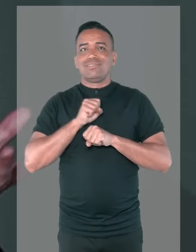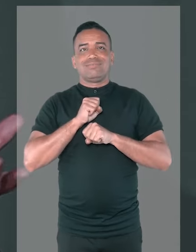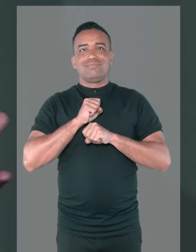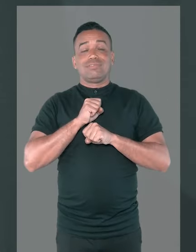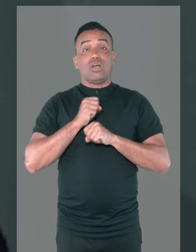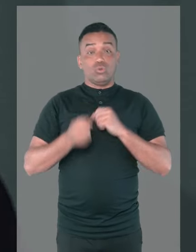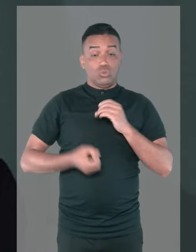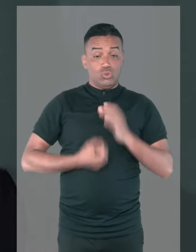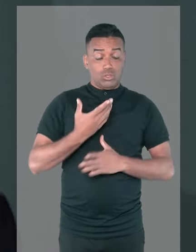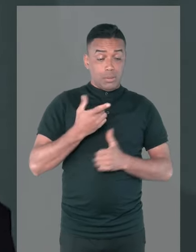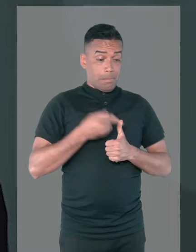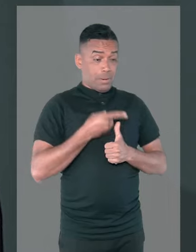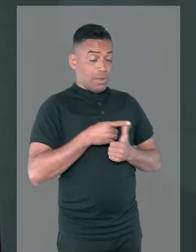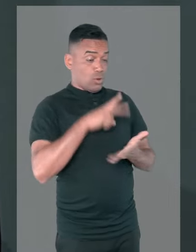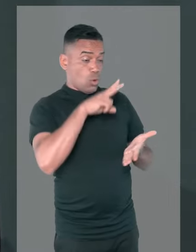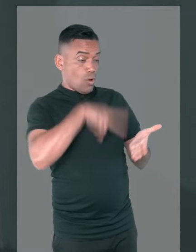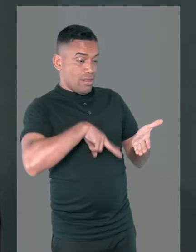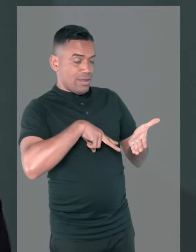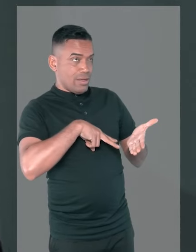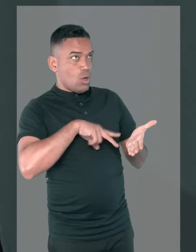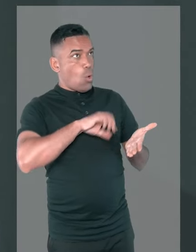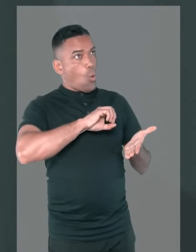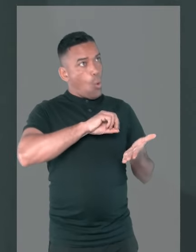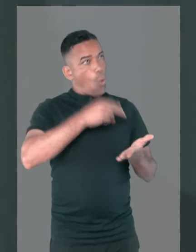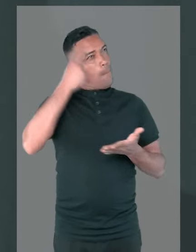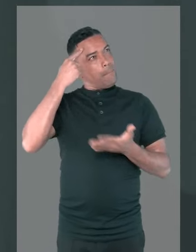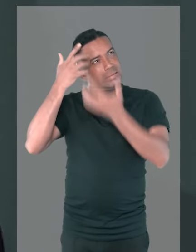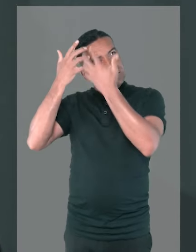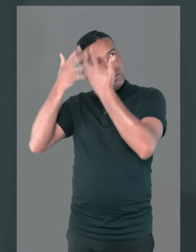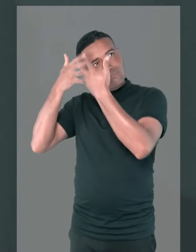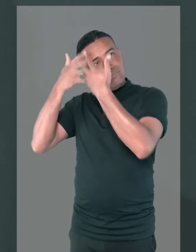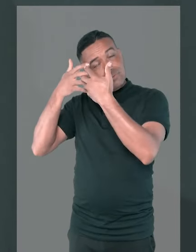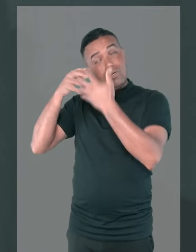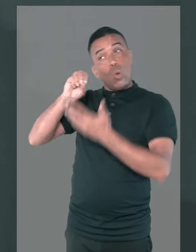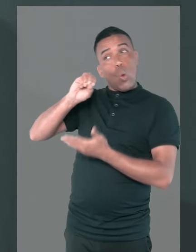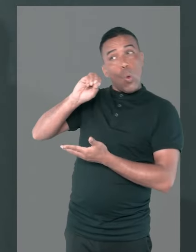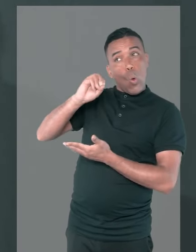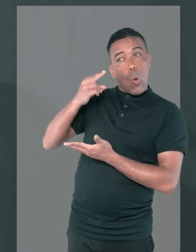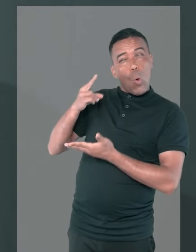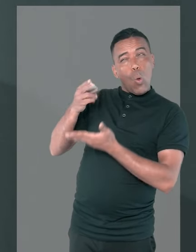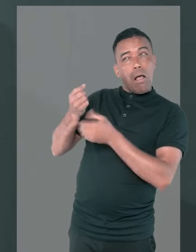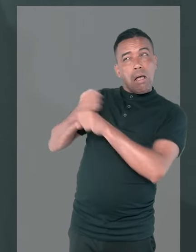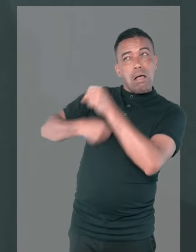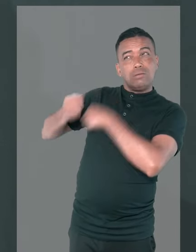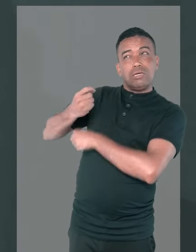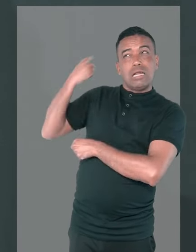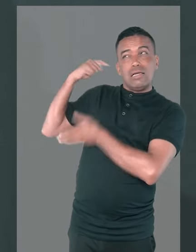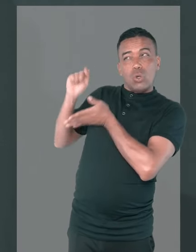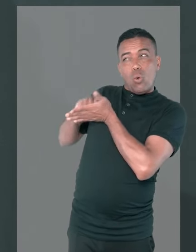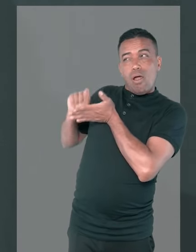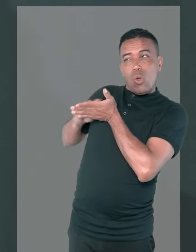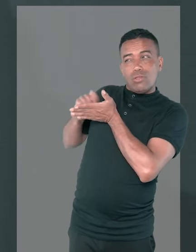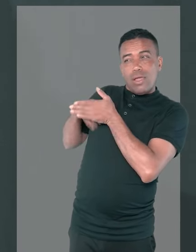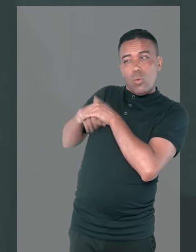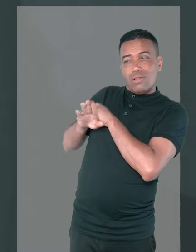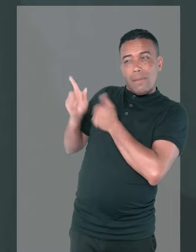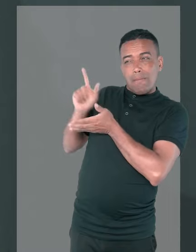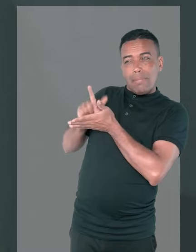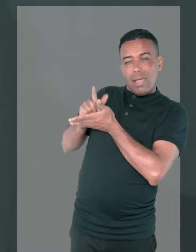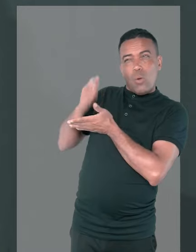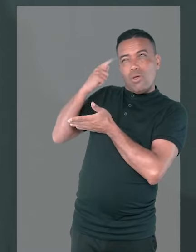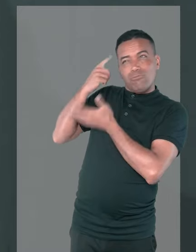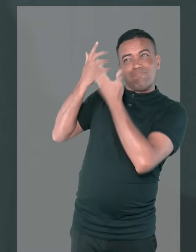algo que eu li, ou que eu pensei, ou uma anotação que eu escrevi anos atrás, e que eu estou